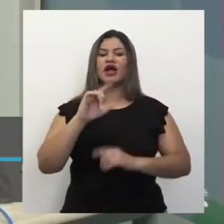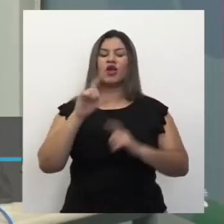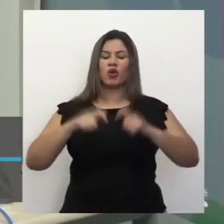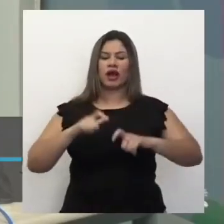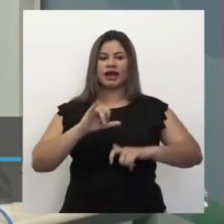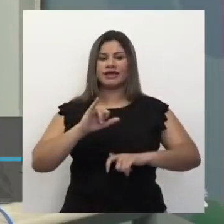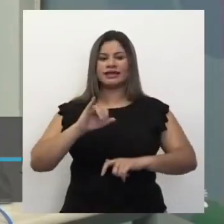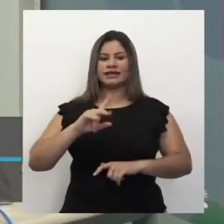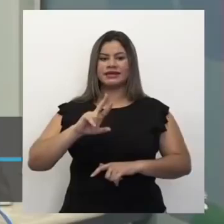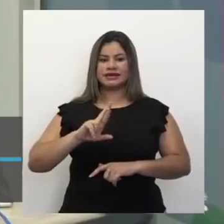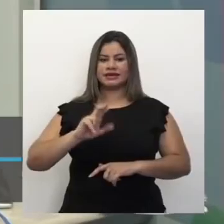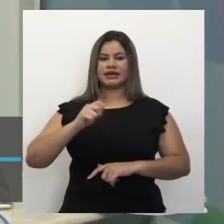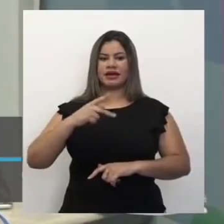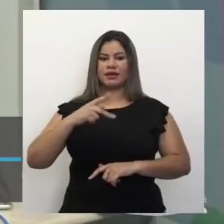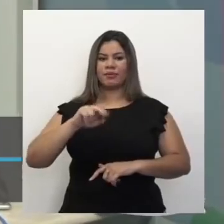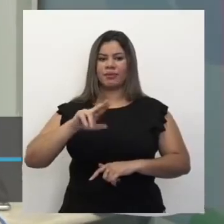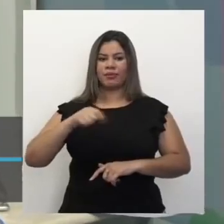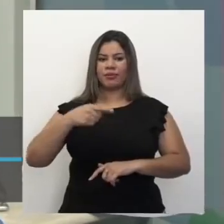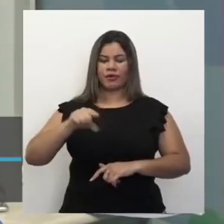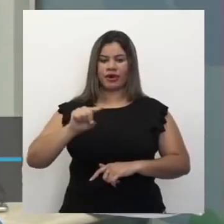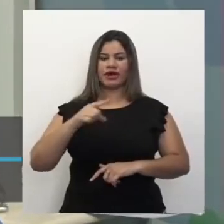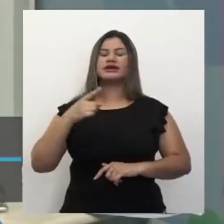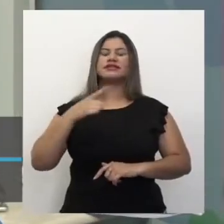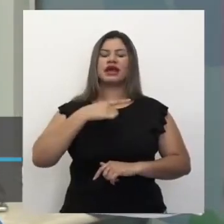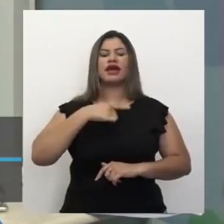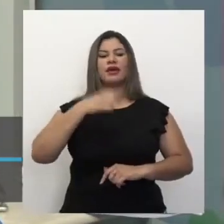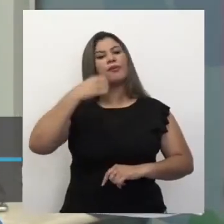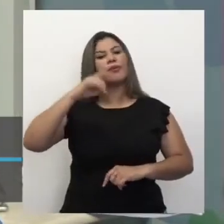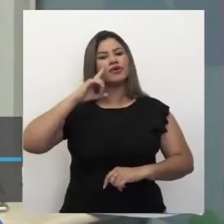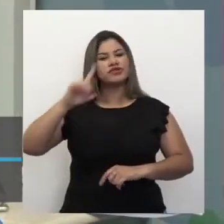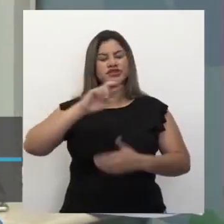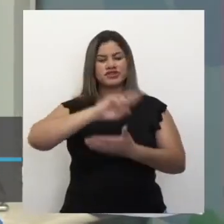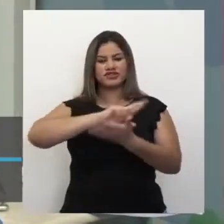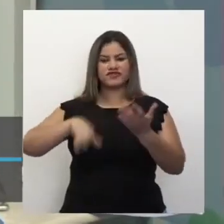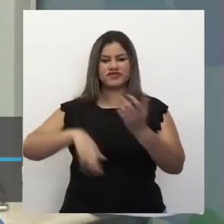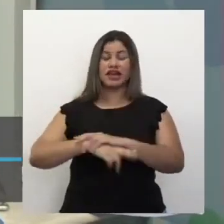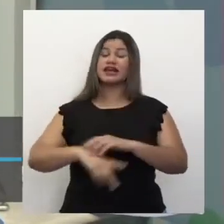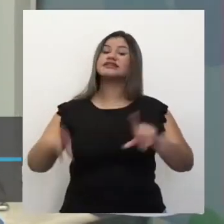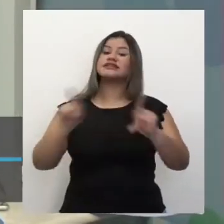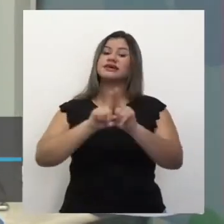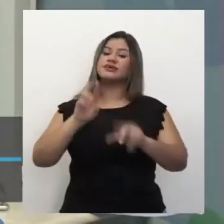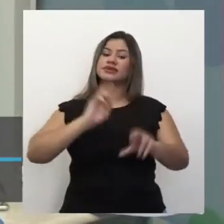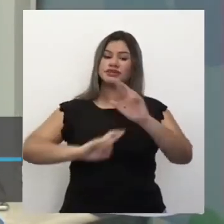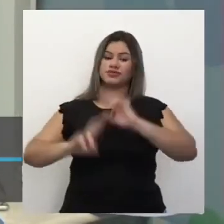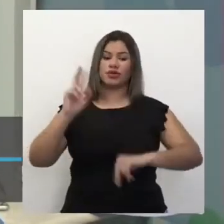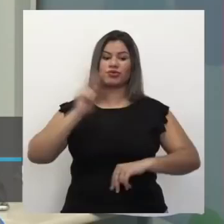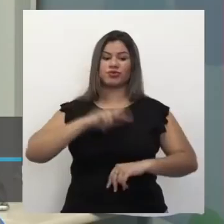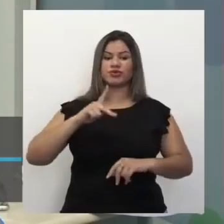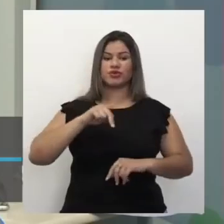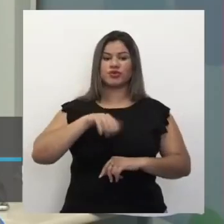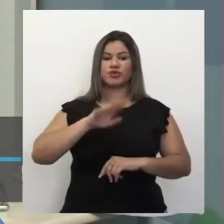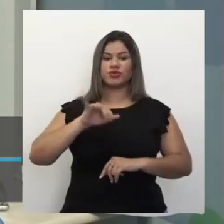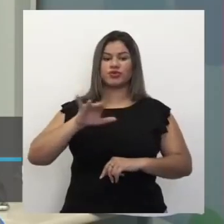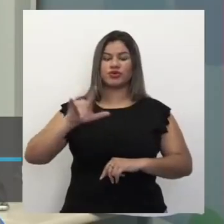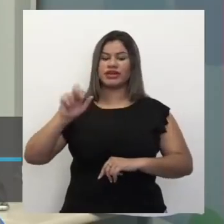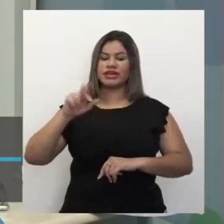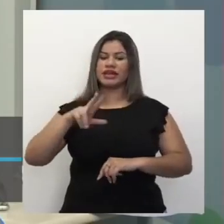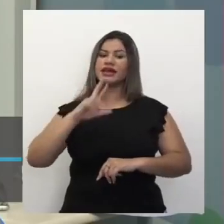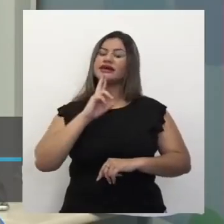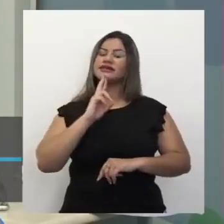Tem vários cumprimentos aqui de bom dias aqui. Tem as respostas, é claro. Tem o professor William que colocou